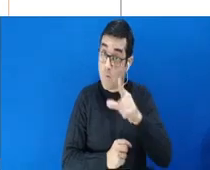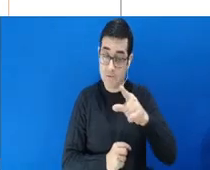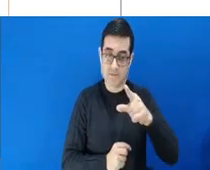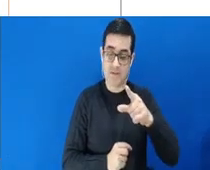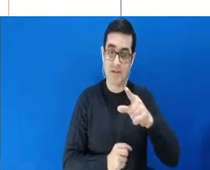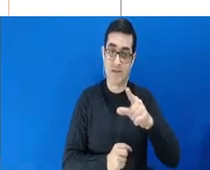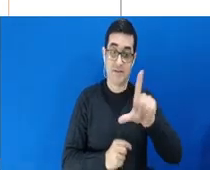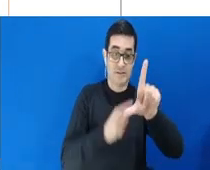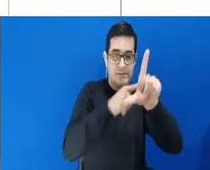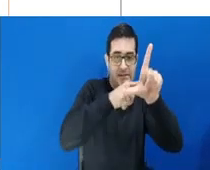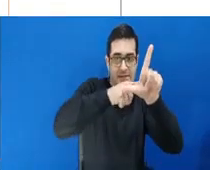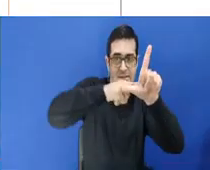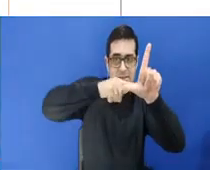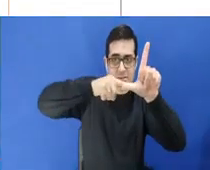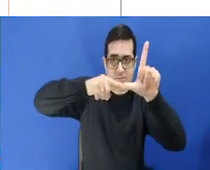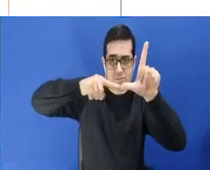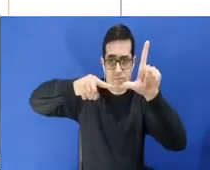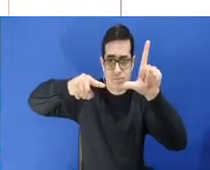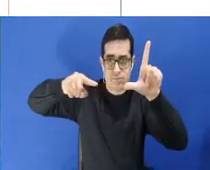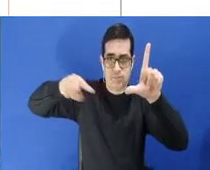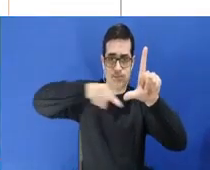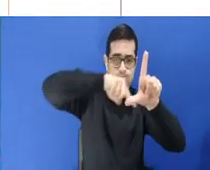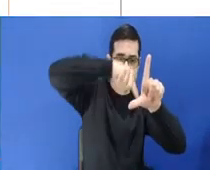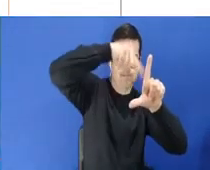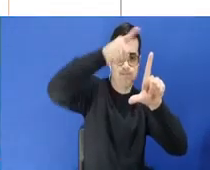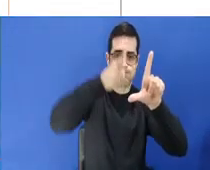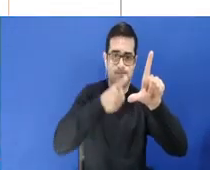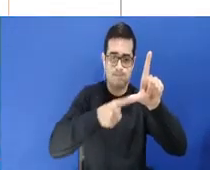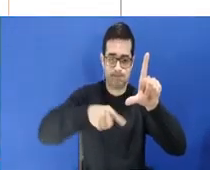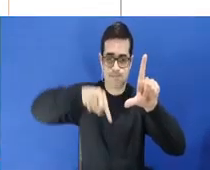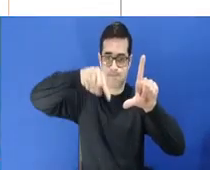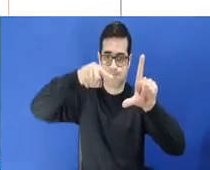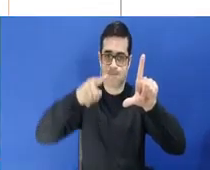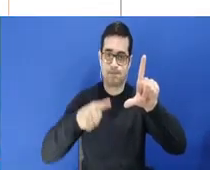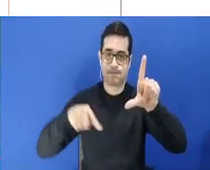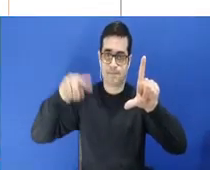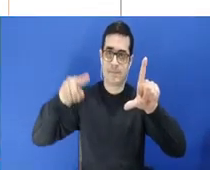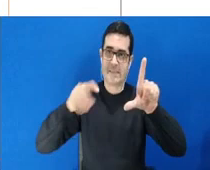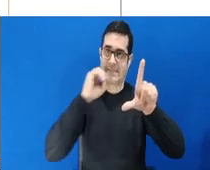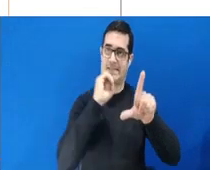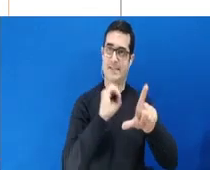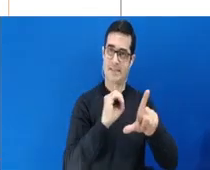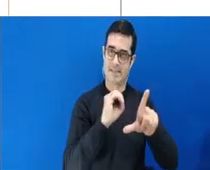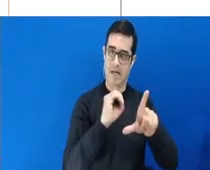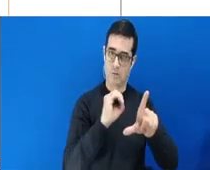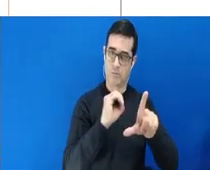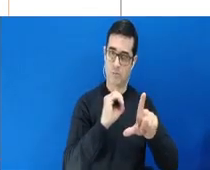a probabilidade é zero. Aqui eu tenho um local